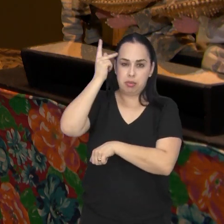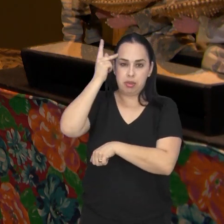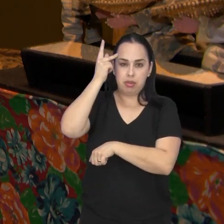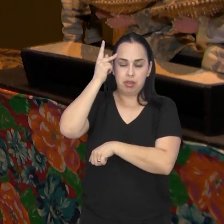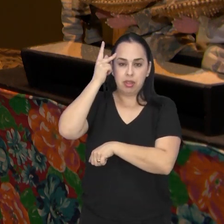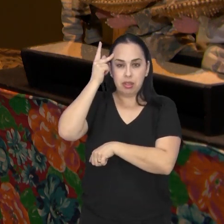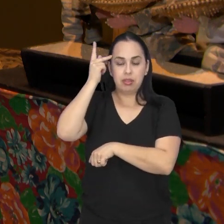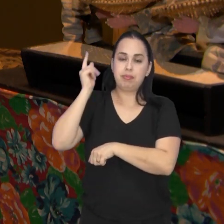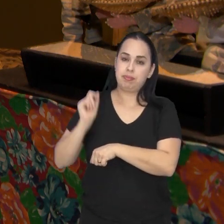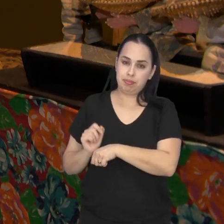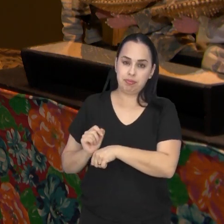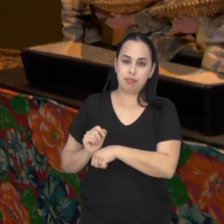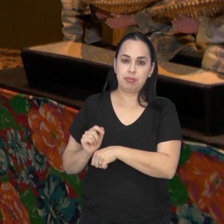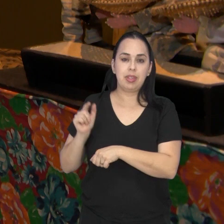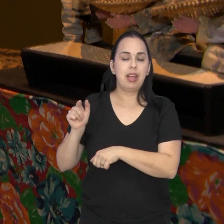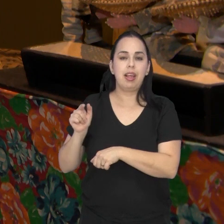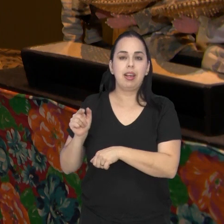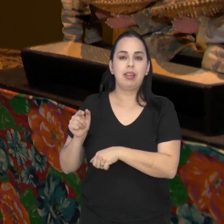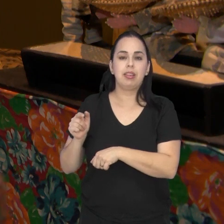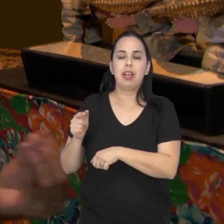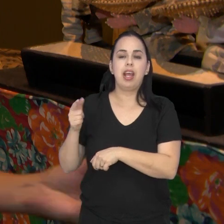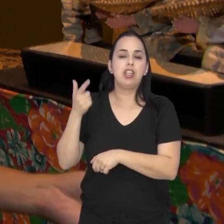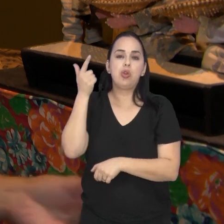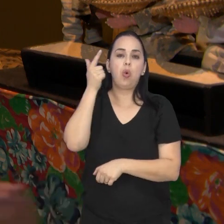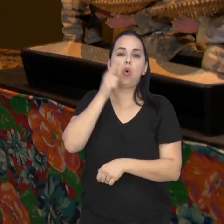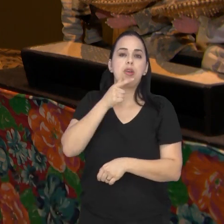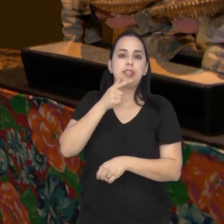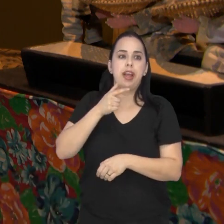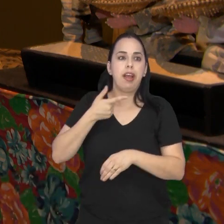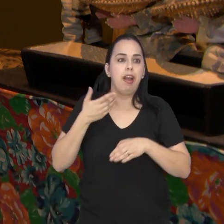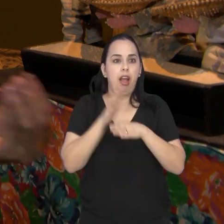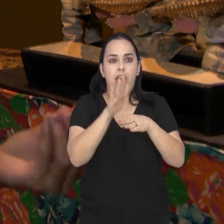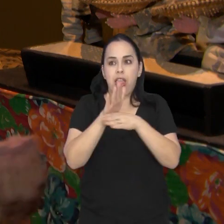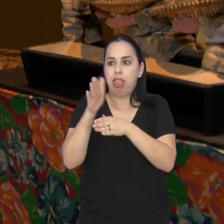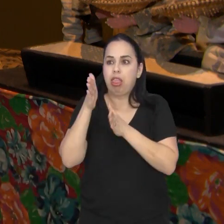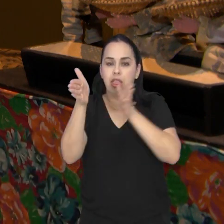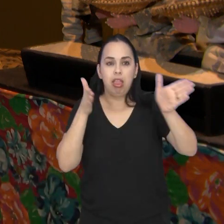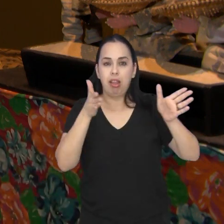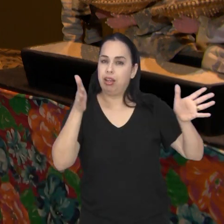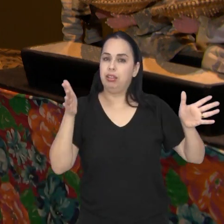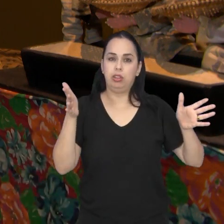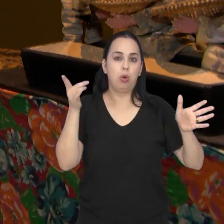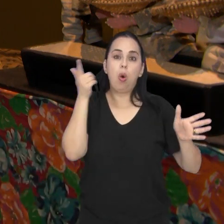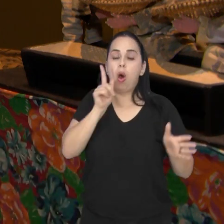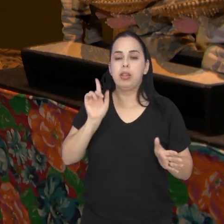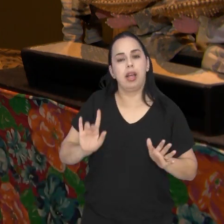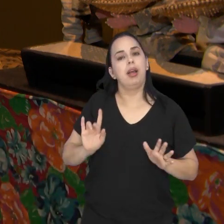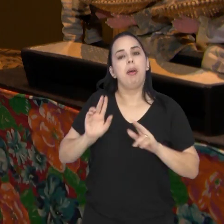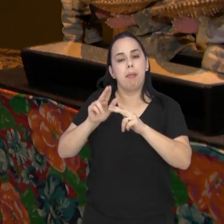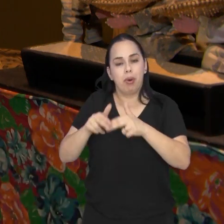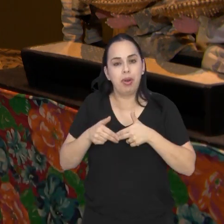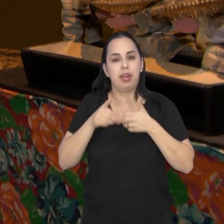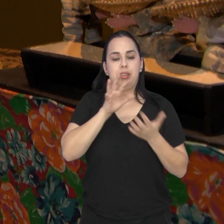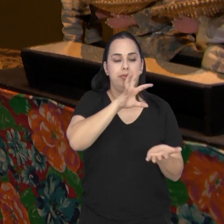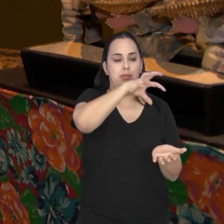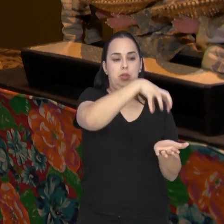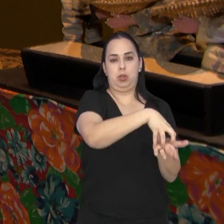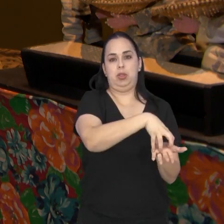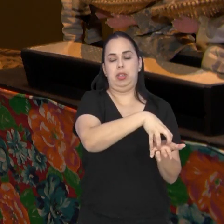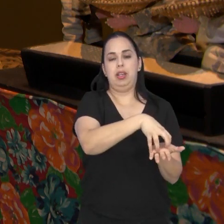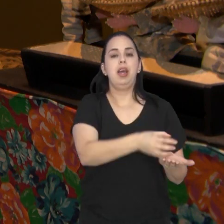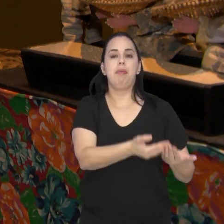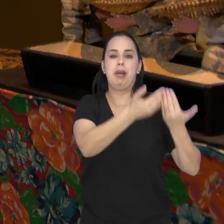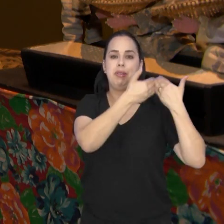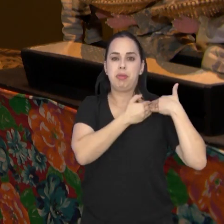pública, com um pouco efetivo, né? Eles não dão conta de estar em todo o estado de São Paulo. Então, os